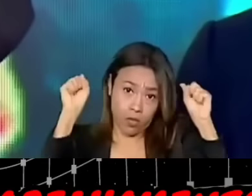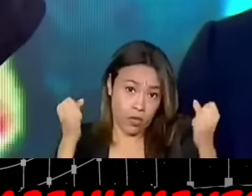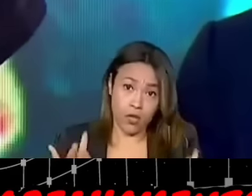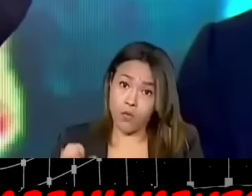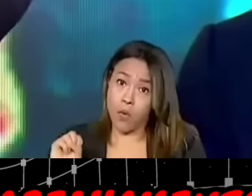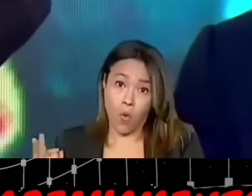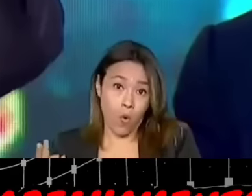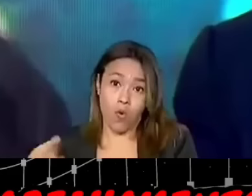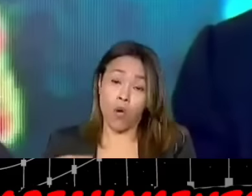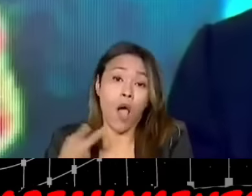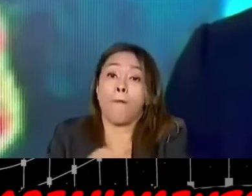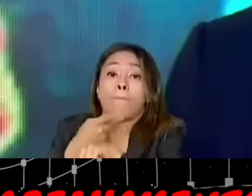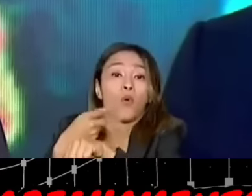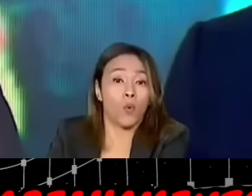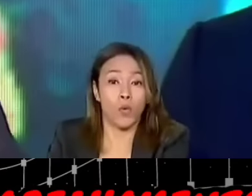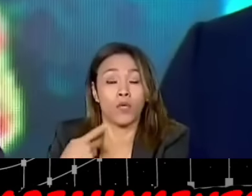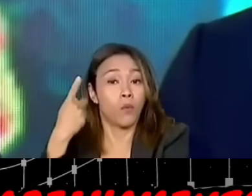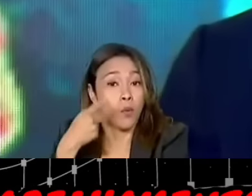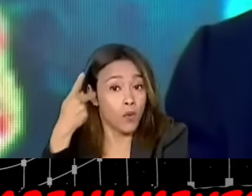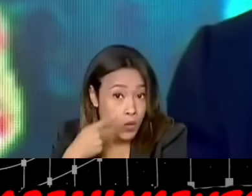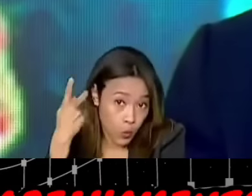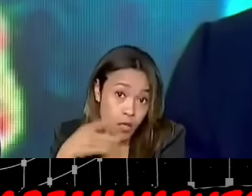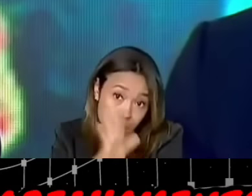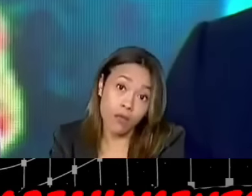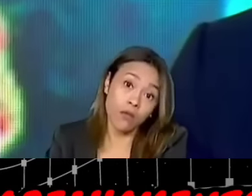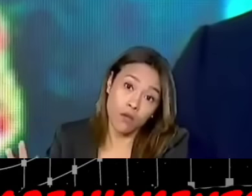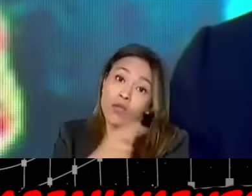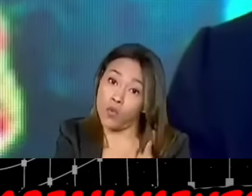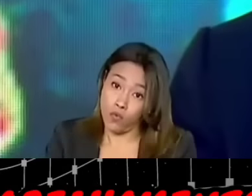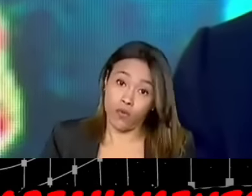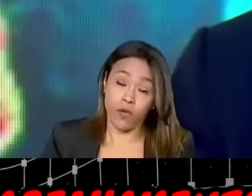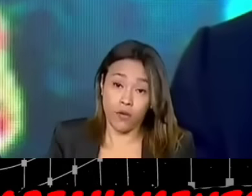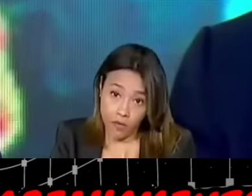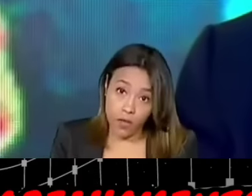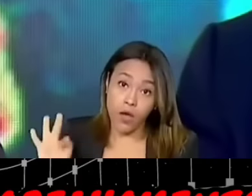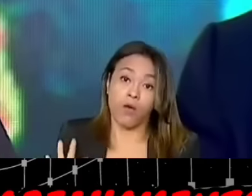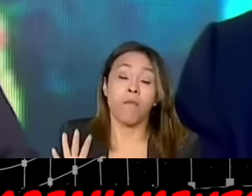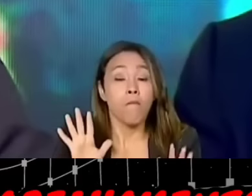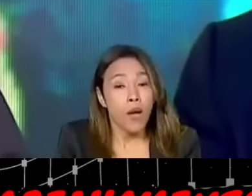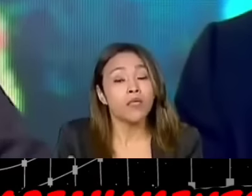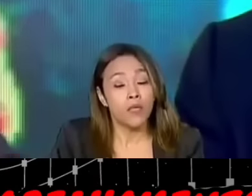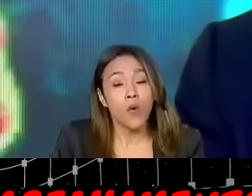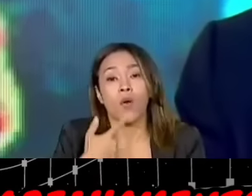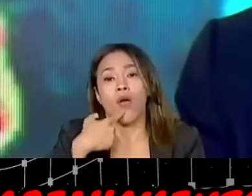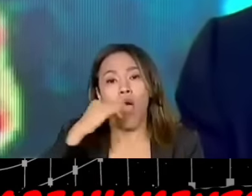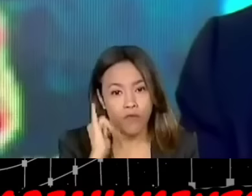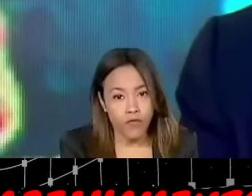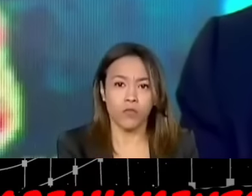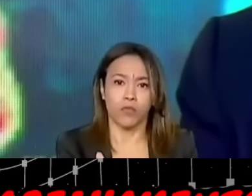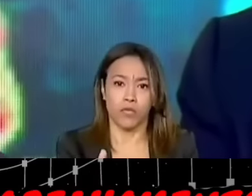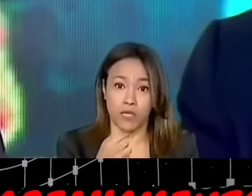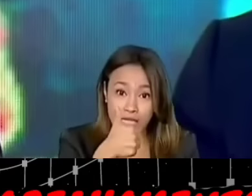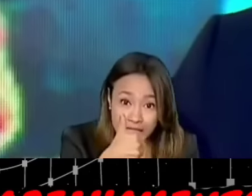Muito bem, é democrático, cada um debata com quem quiser. Mas eu afirmo cabalmente que nesses 13 meses,